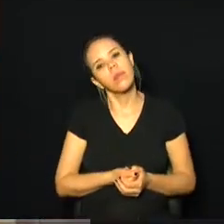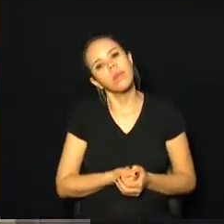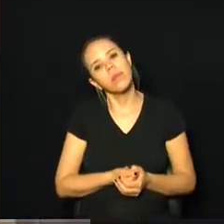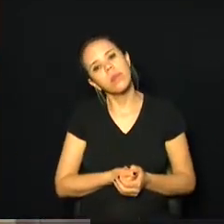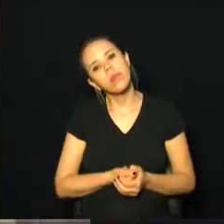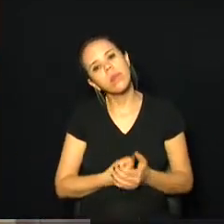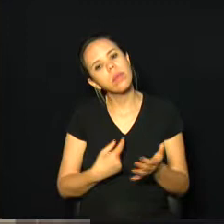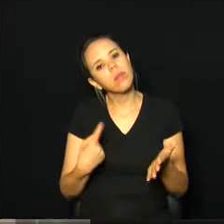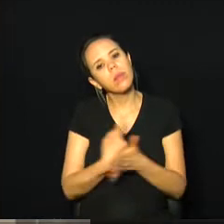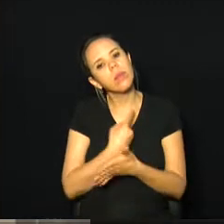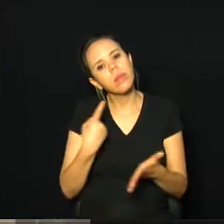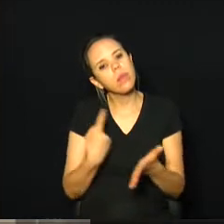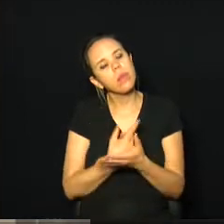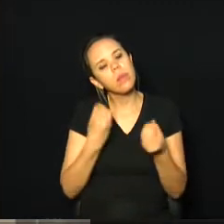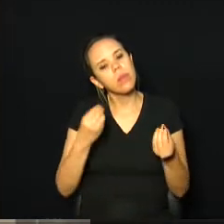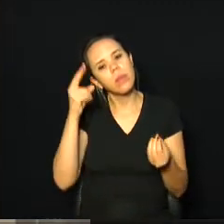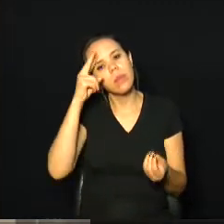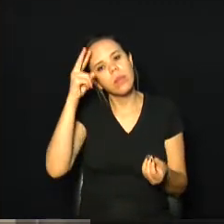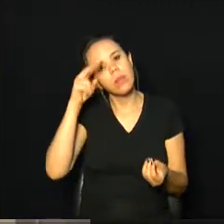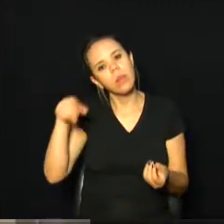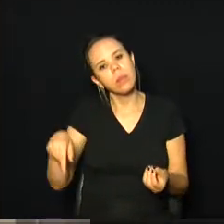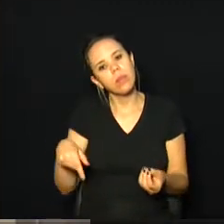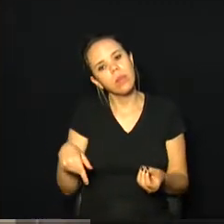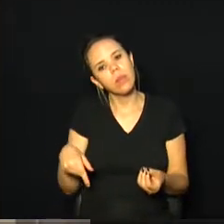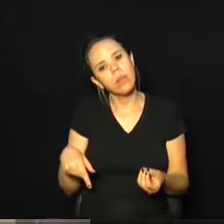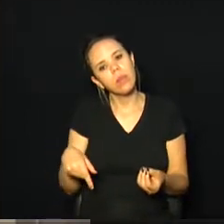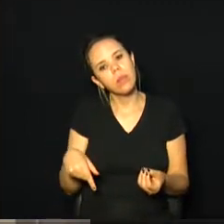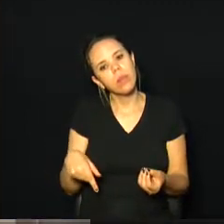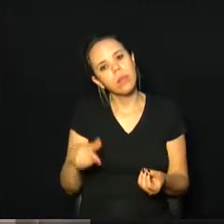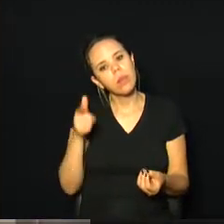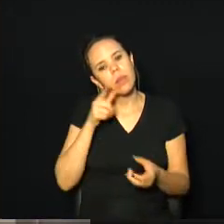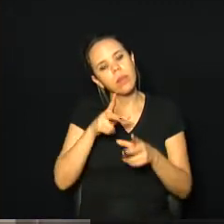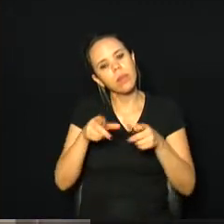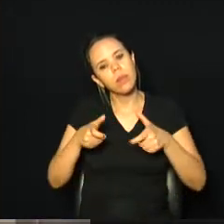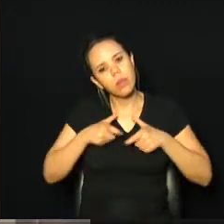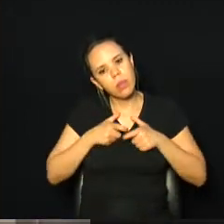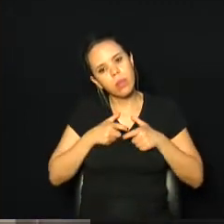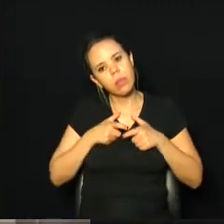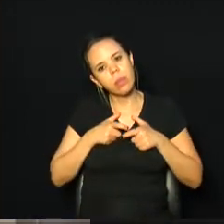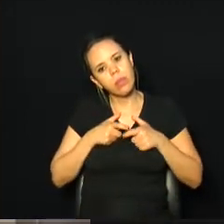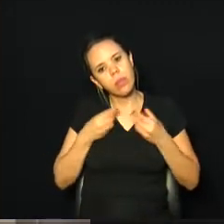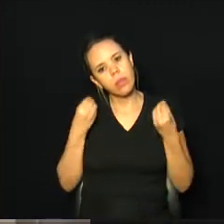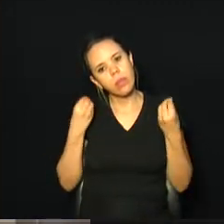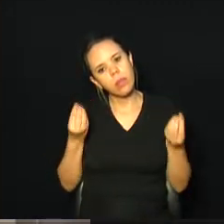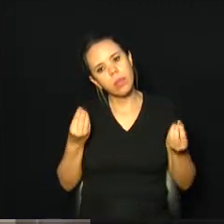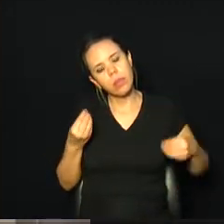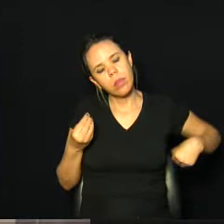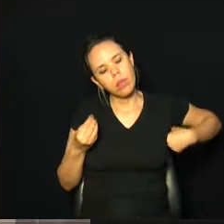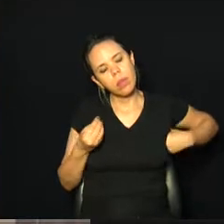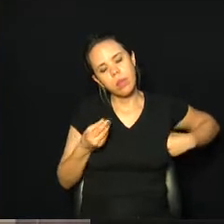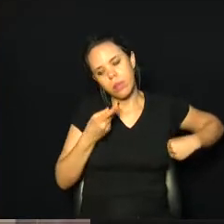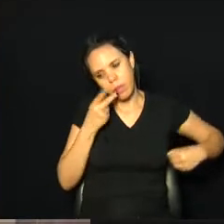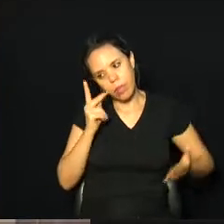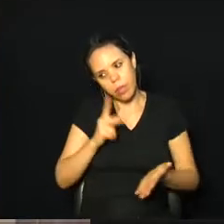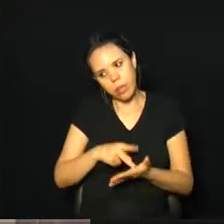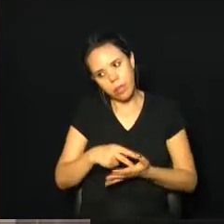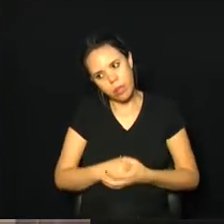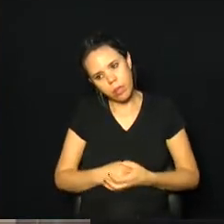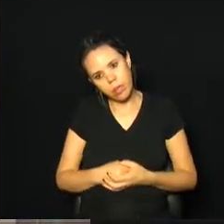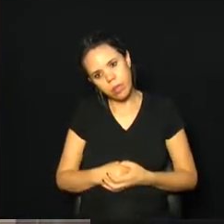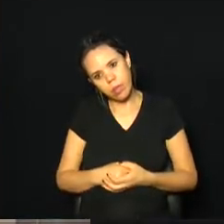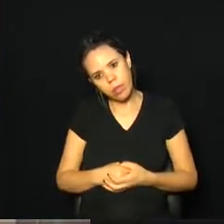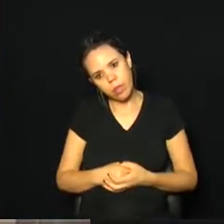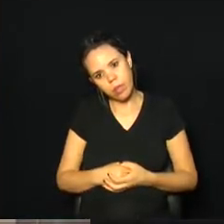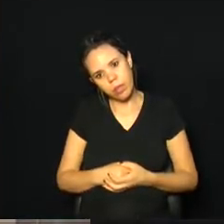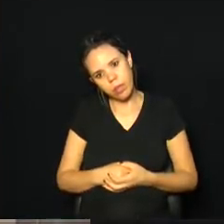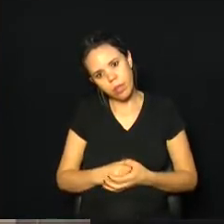fica perguntando como é que foi a história, como é que vocês ganharam essa medalha. Eu falei, cara, realmente o